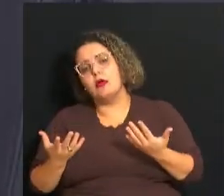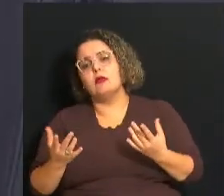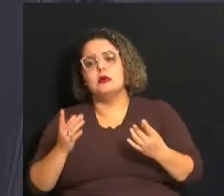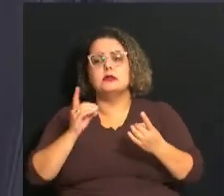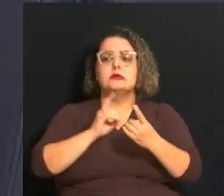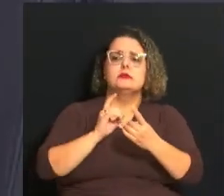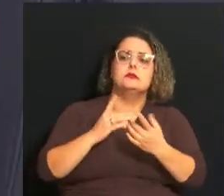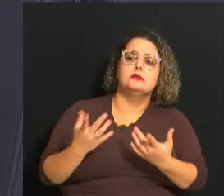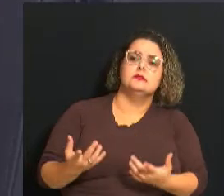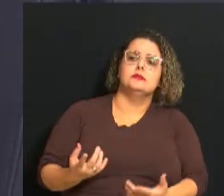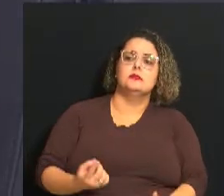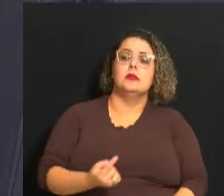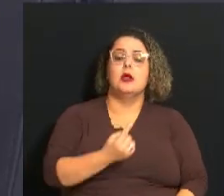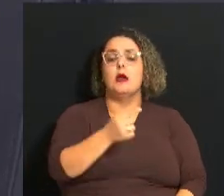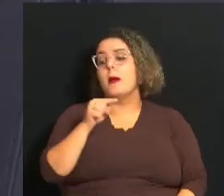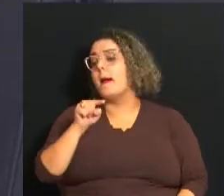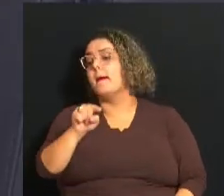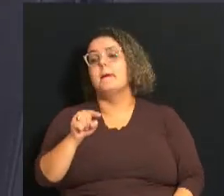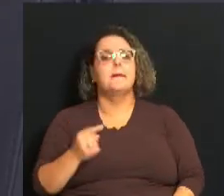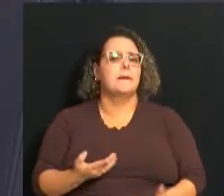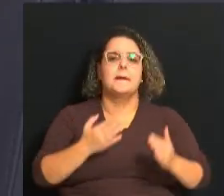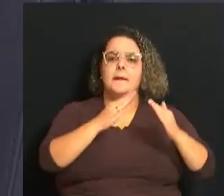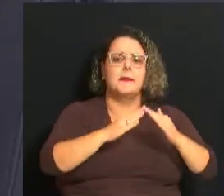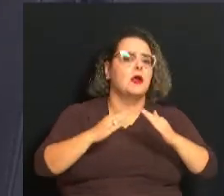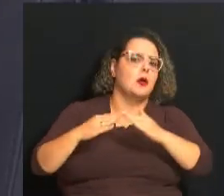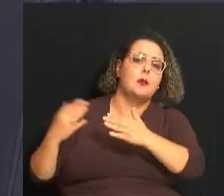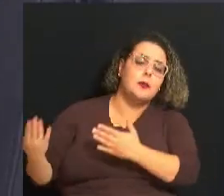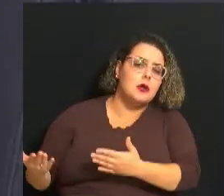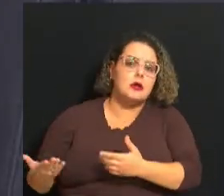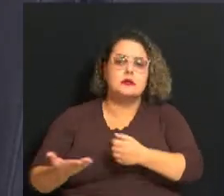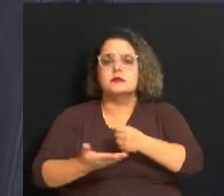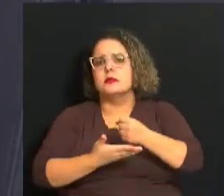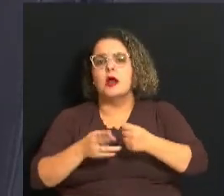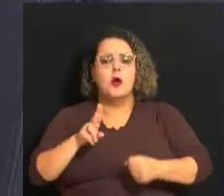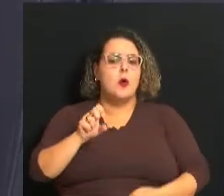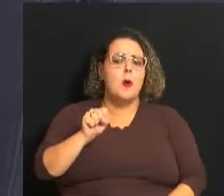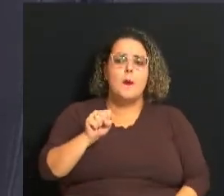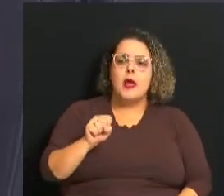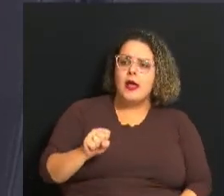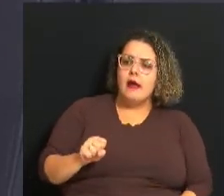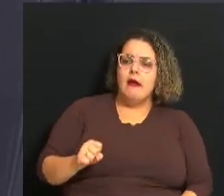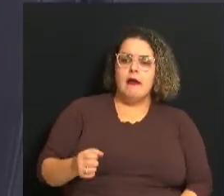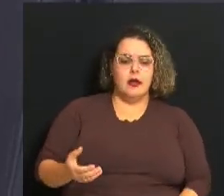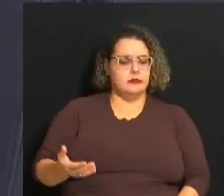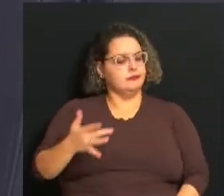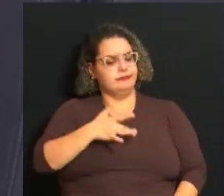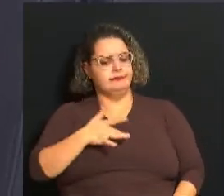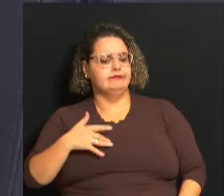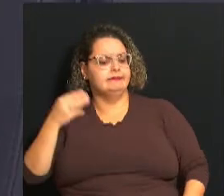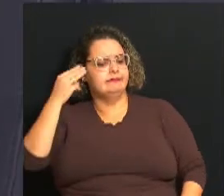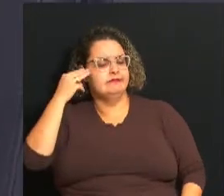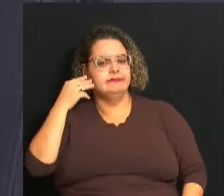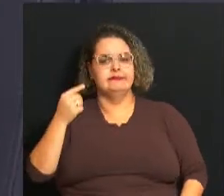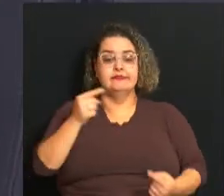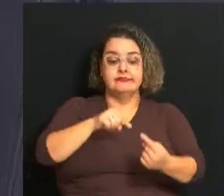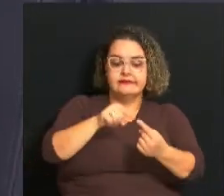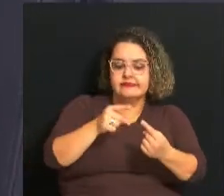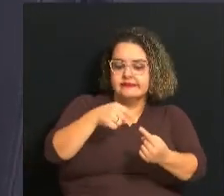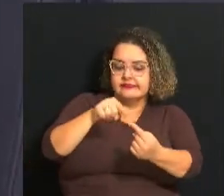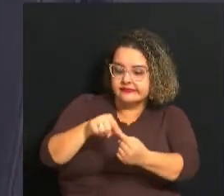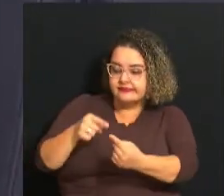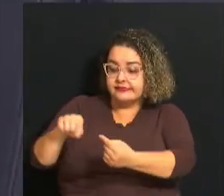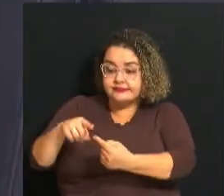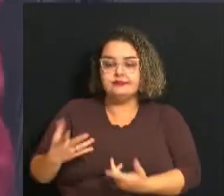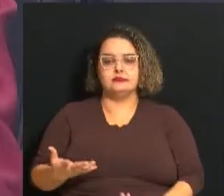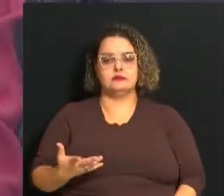não sei quantos mil munícipes na atenção básica na saúde mental não sei tantos e metas metas e metas tá